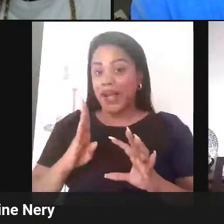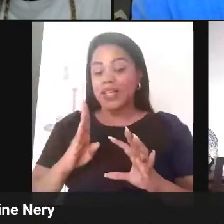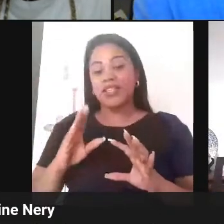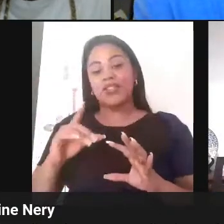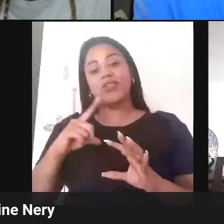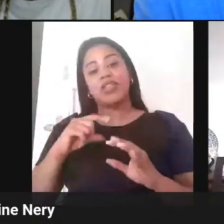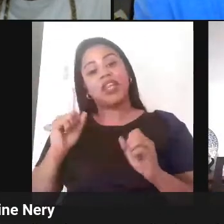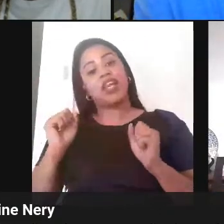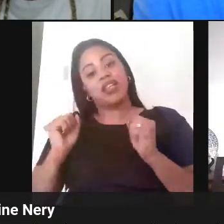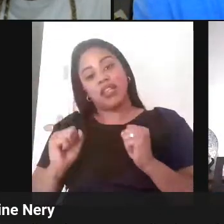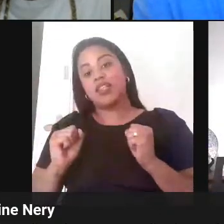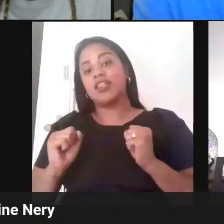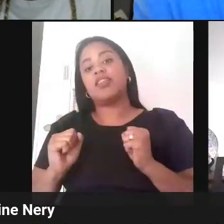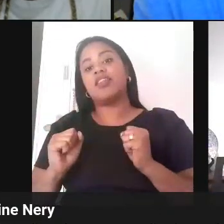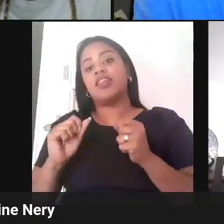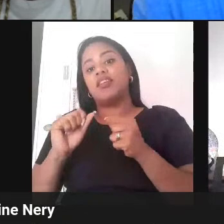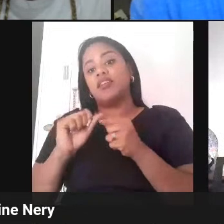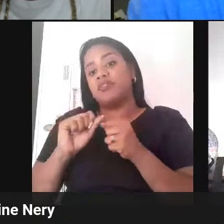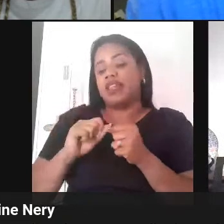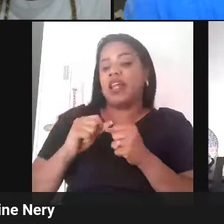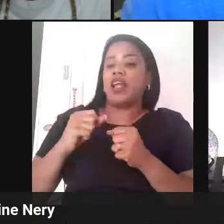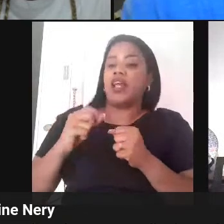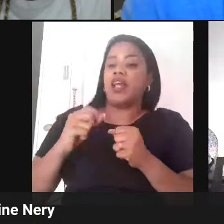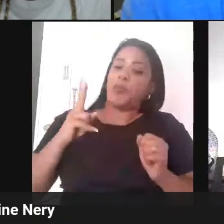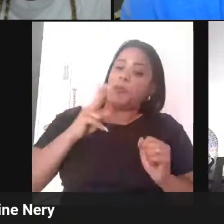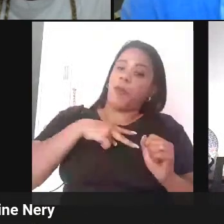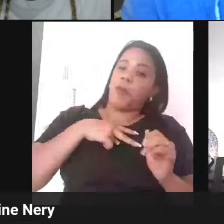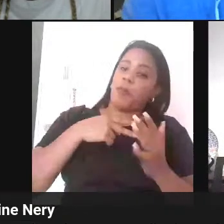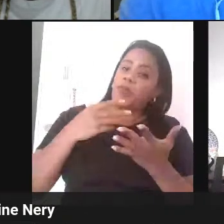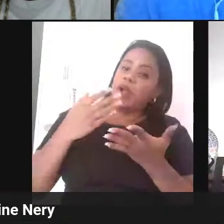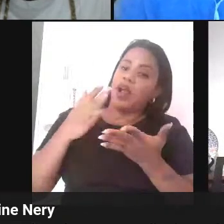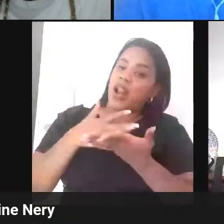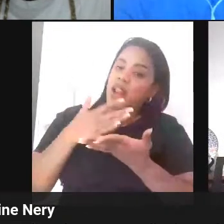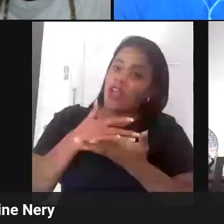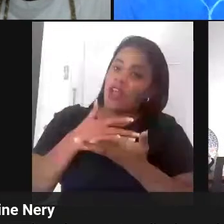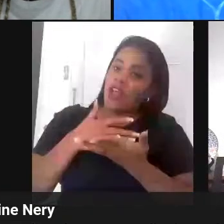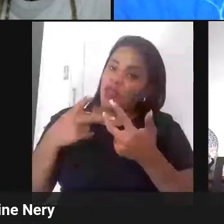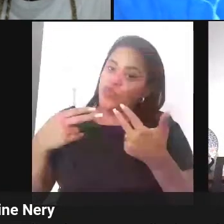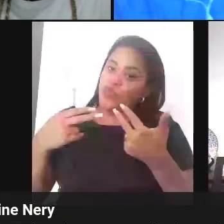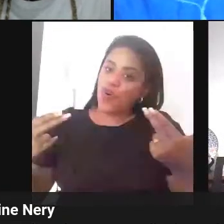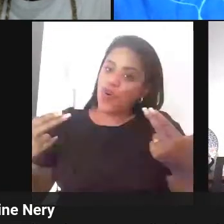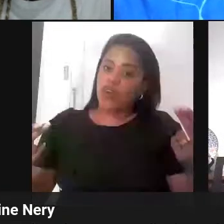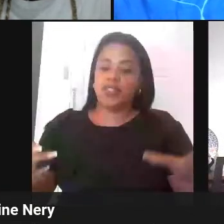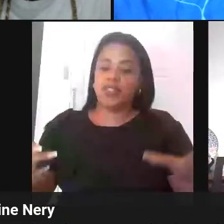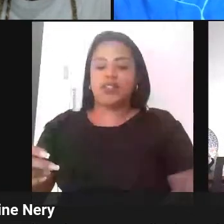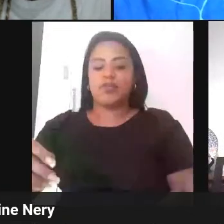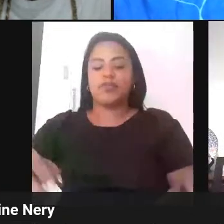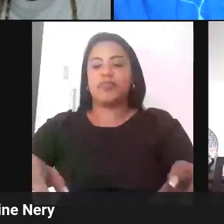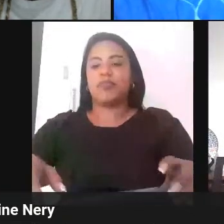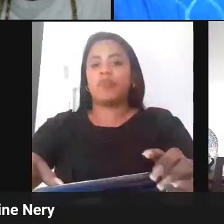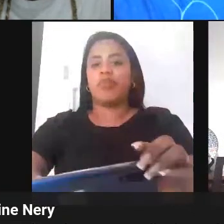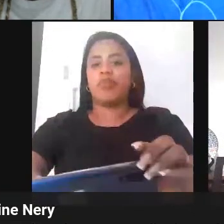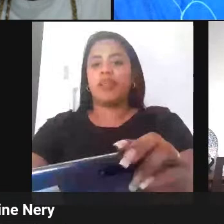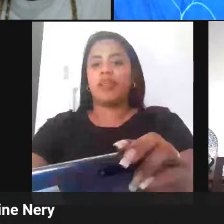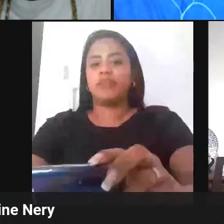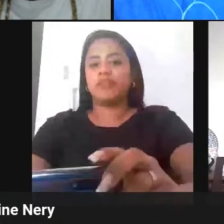produtos, acho que estamos a fazer mal. Então, a recomendação que deixo é essa, procurem o livro e baixem, é gratuito.